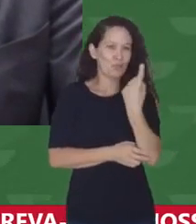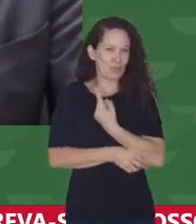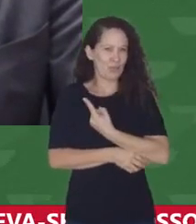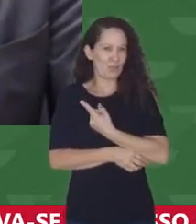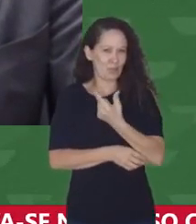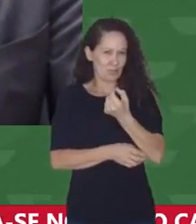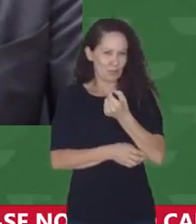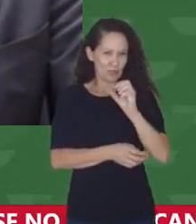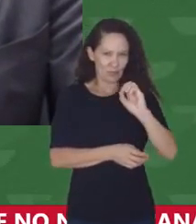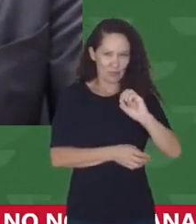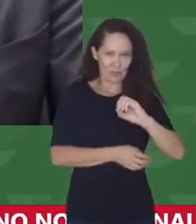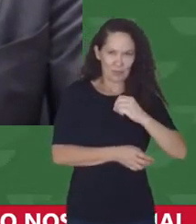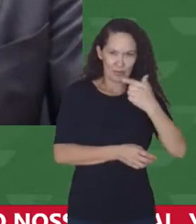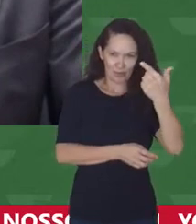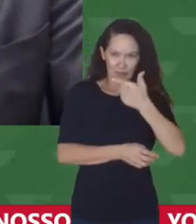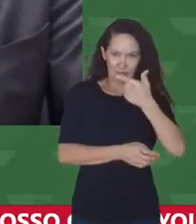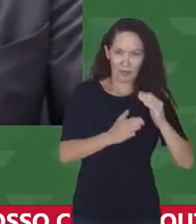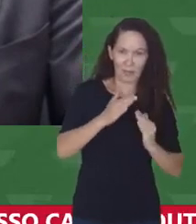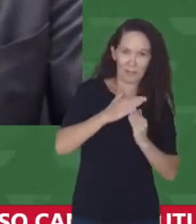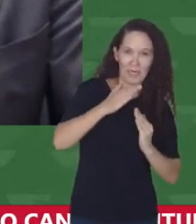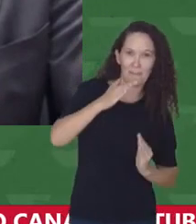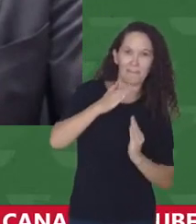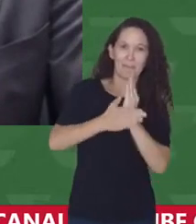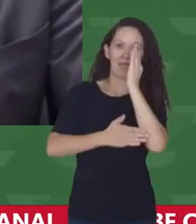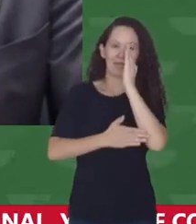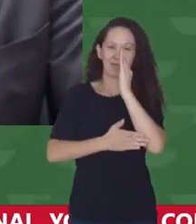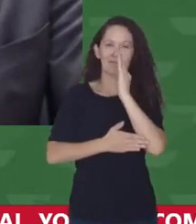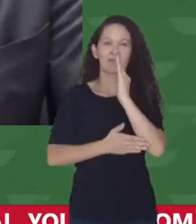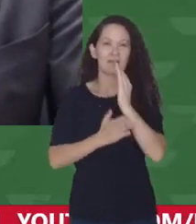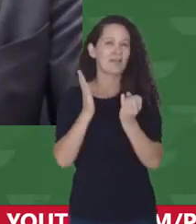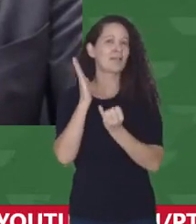2022 supere o teto da meta, né?